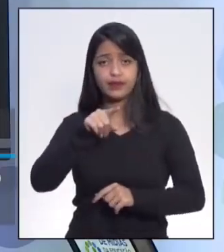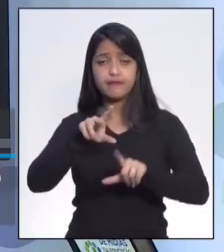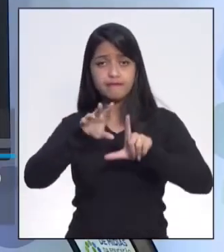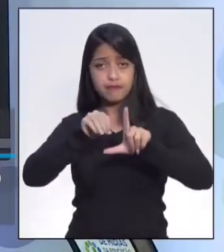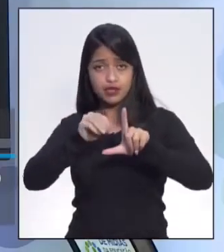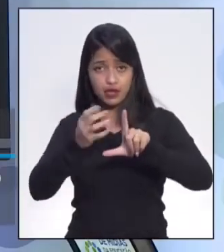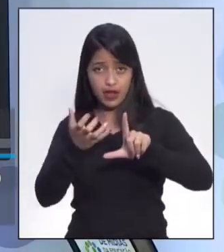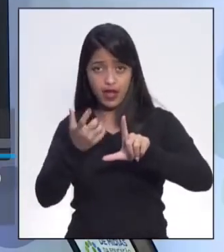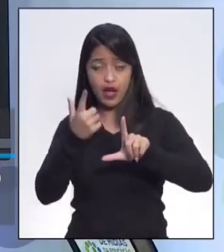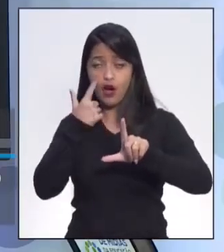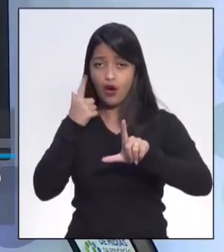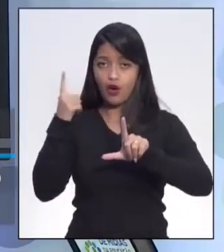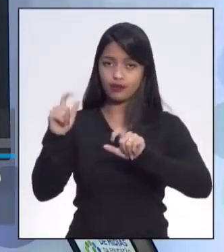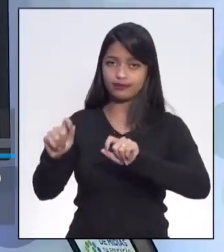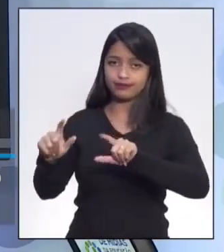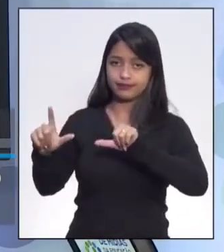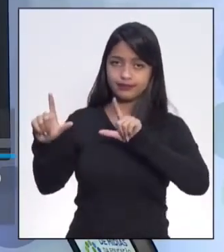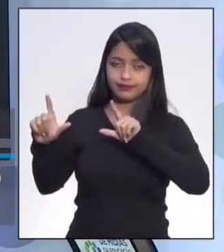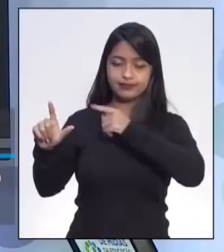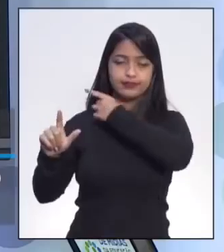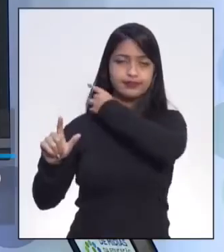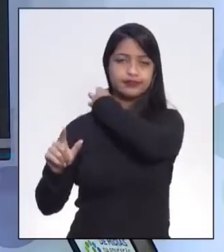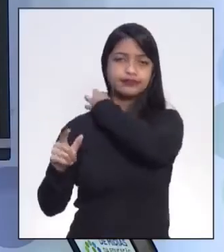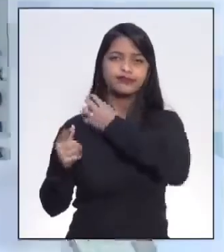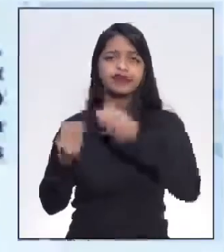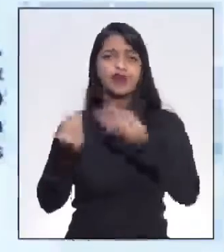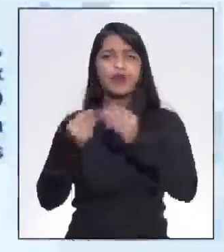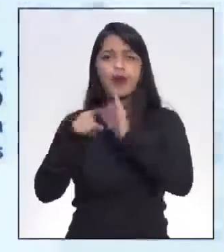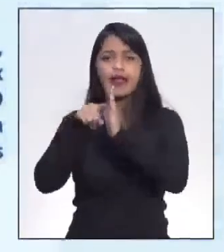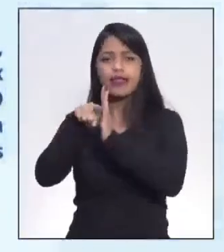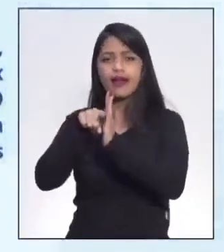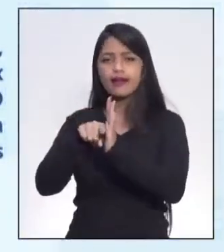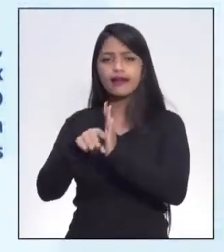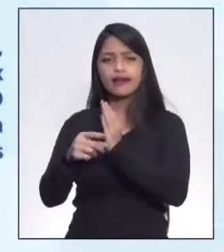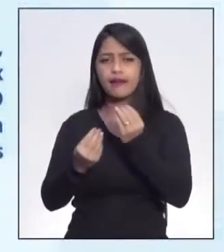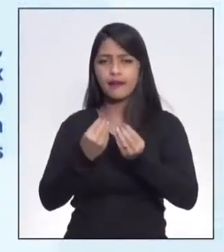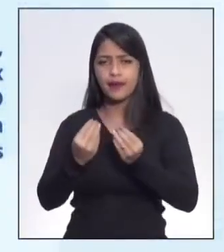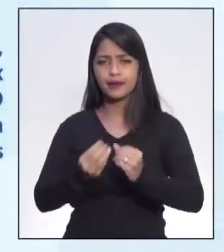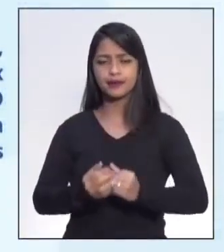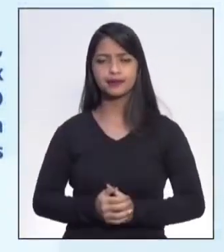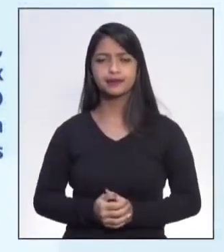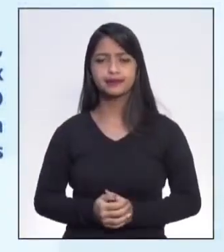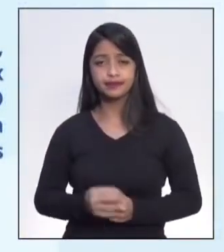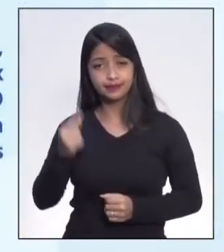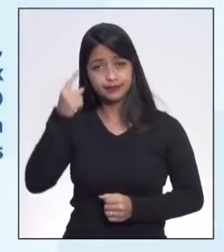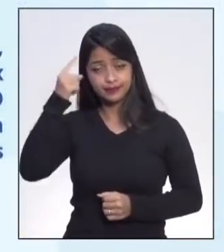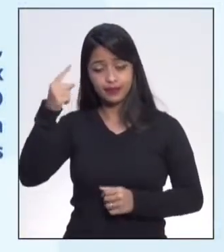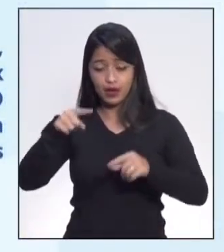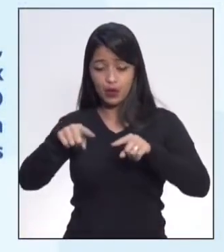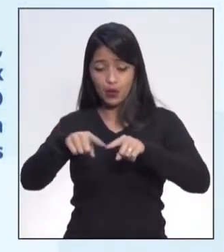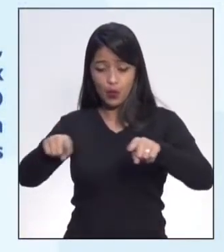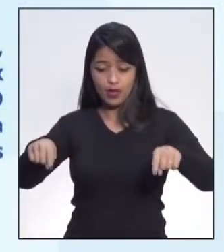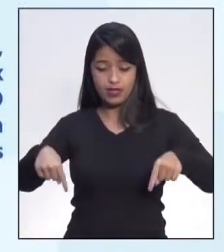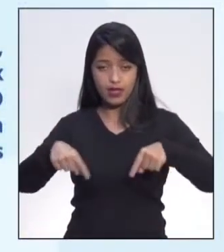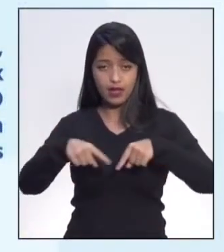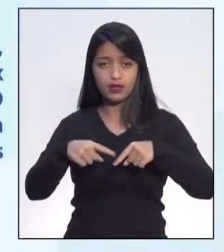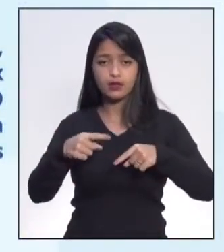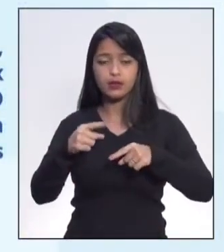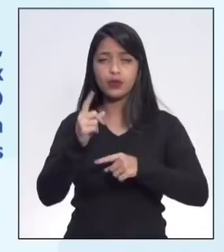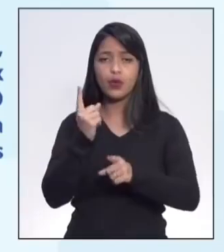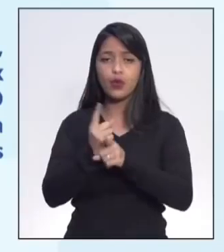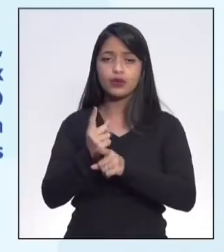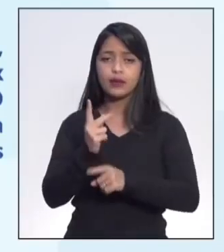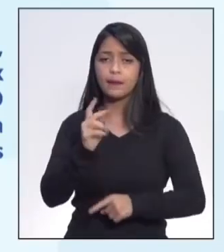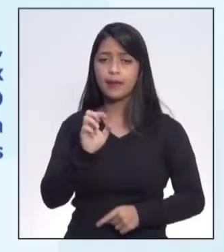tela de vocês. Então, qual que seria a análise desse contexto? O perímetro, então, do quadrado, ele é dado por f de x igual